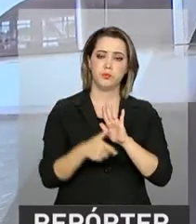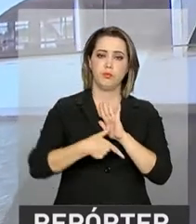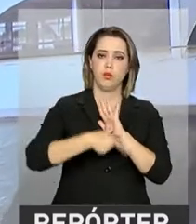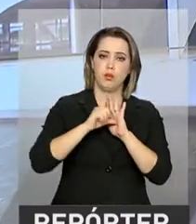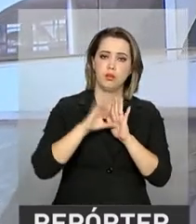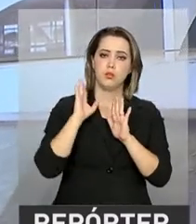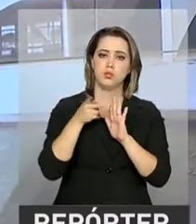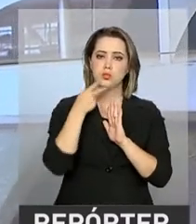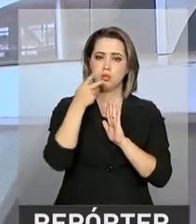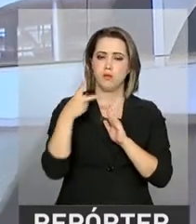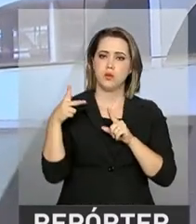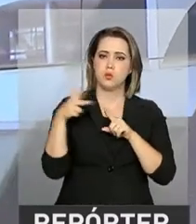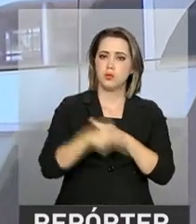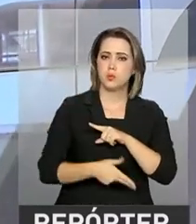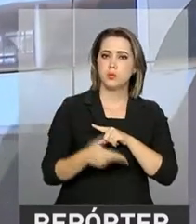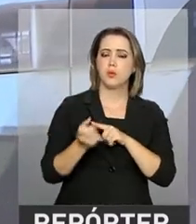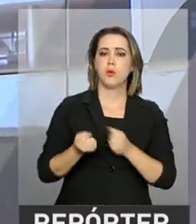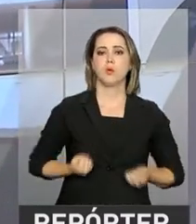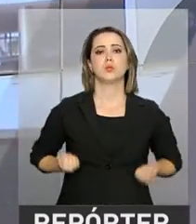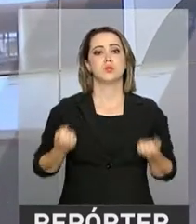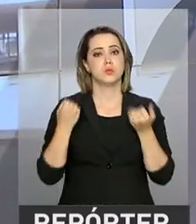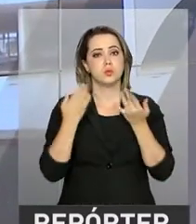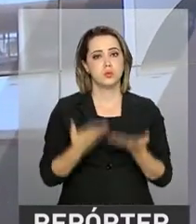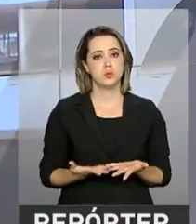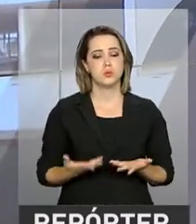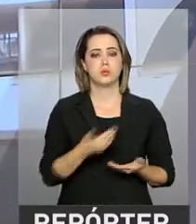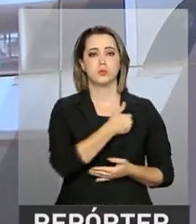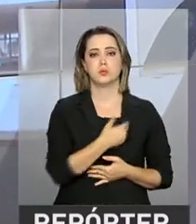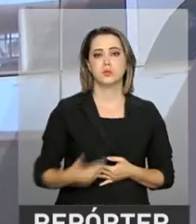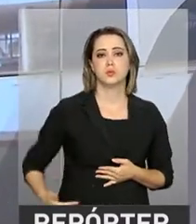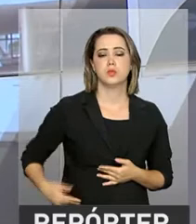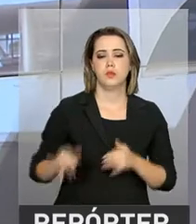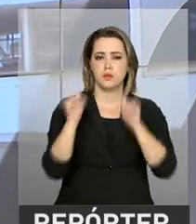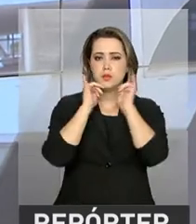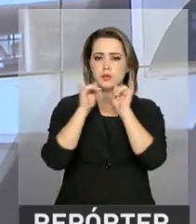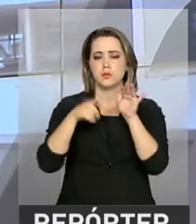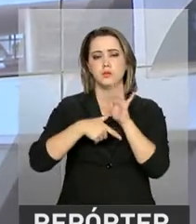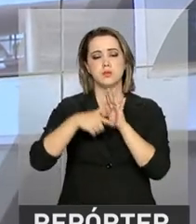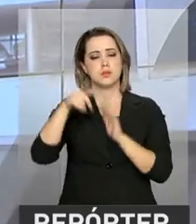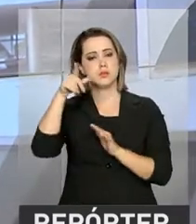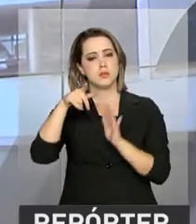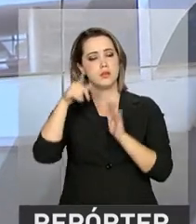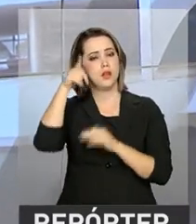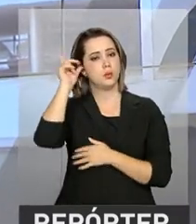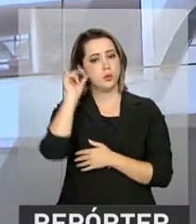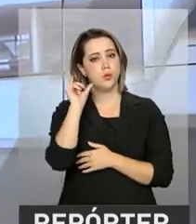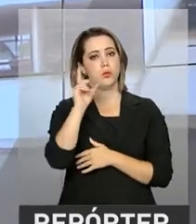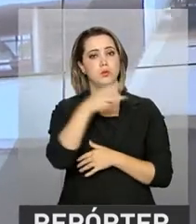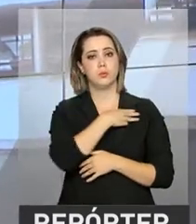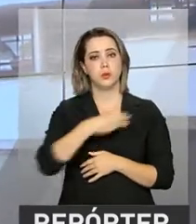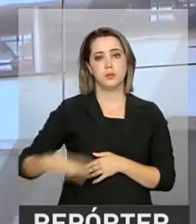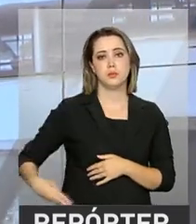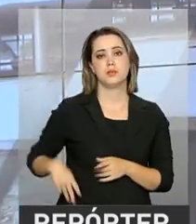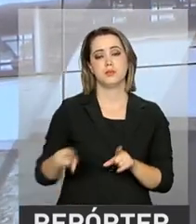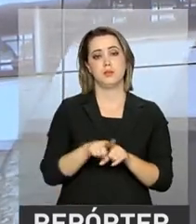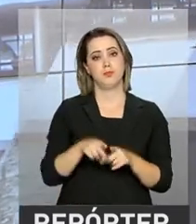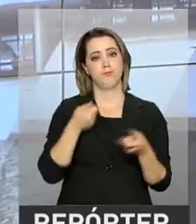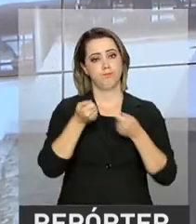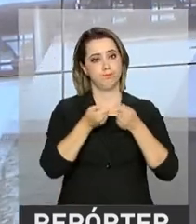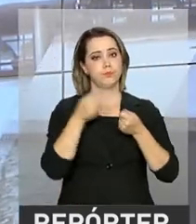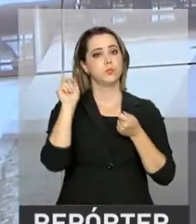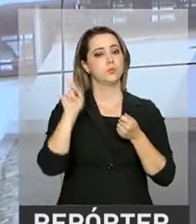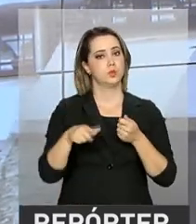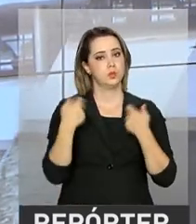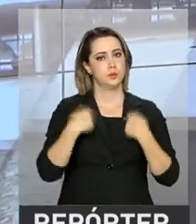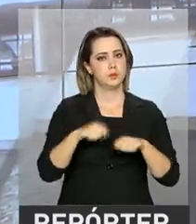falou sobre o corte nas despesas públicas anunciado ontem pelo ministério segundo ele o ajuste é necessário para que o governo